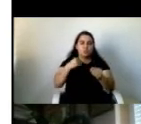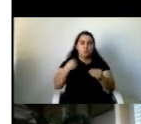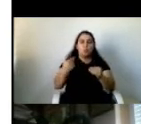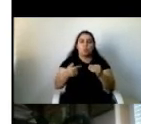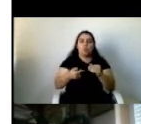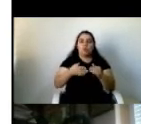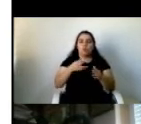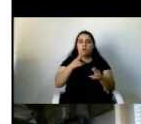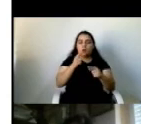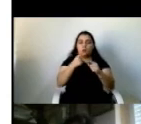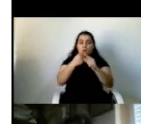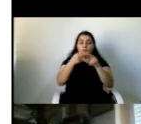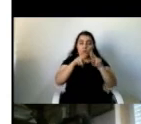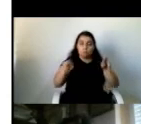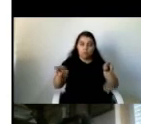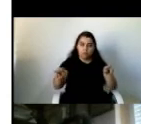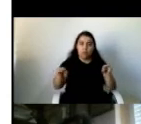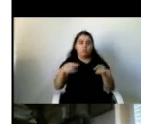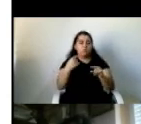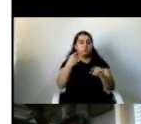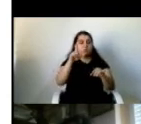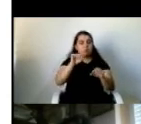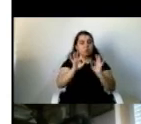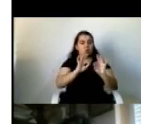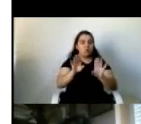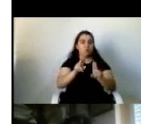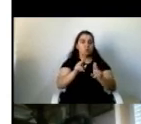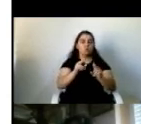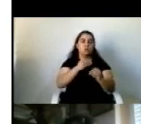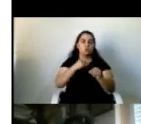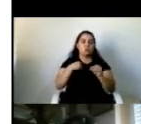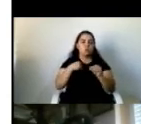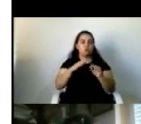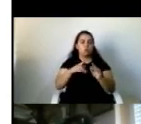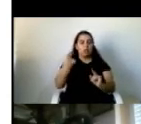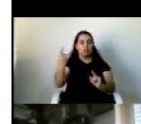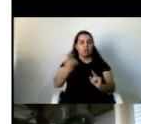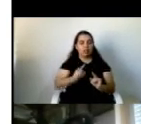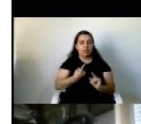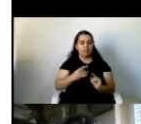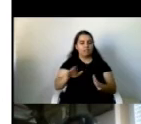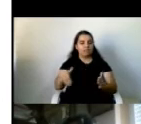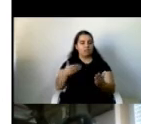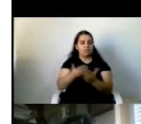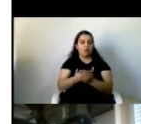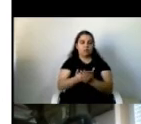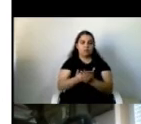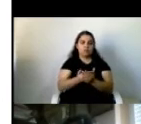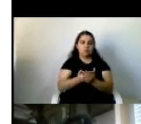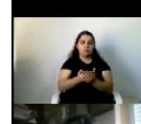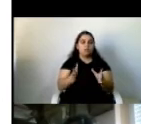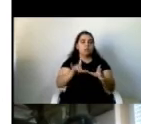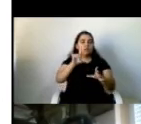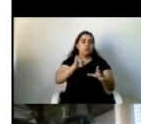cuidados também eles de saúde que já deviam estar garantidos. E mais do que isso, as pessoas muitas